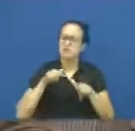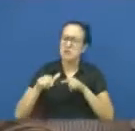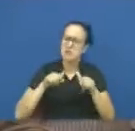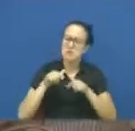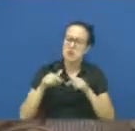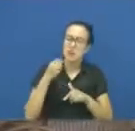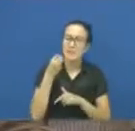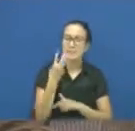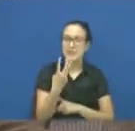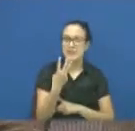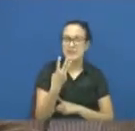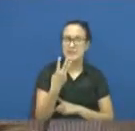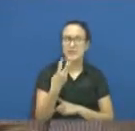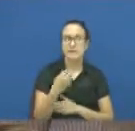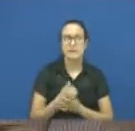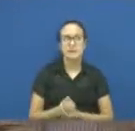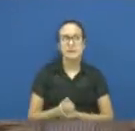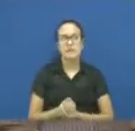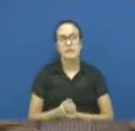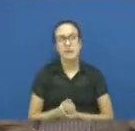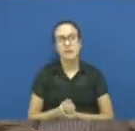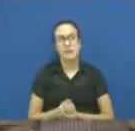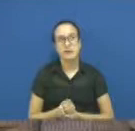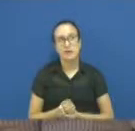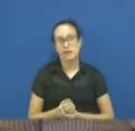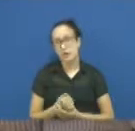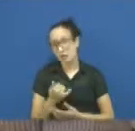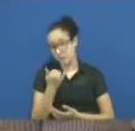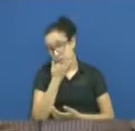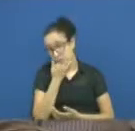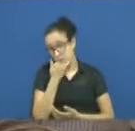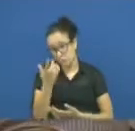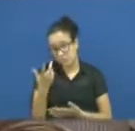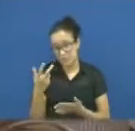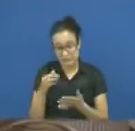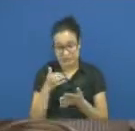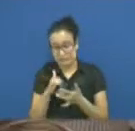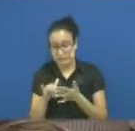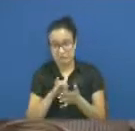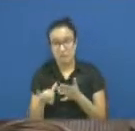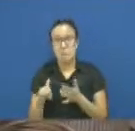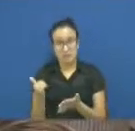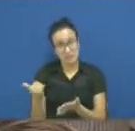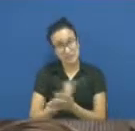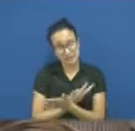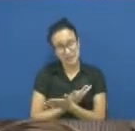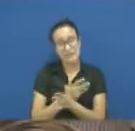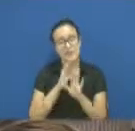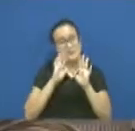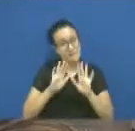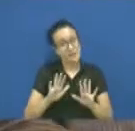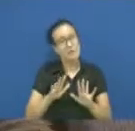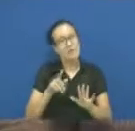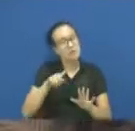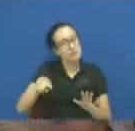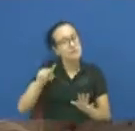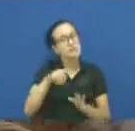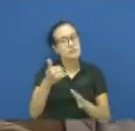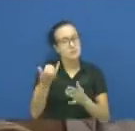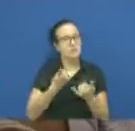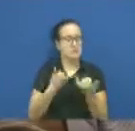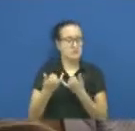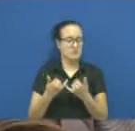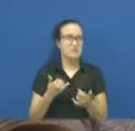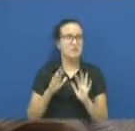eu peço perdão aos familiares se teve algum equívoco de informação, mas foi colhido diretamente com vocês,